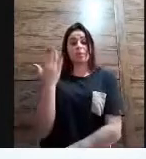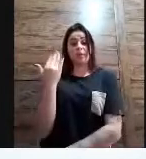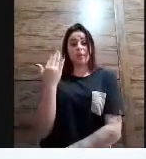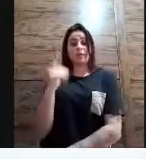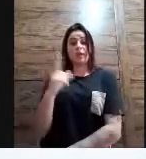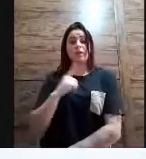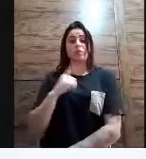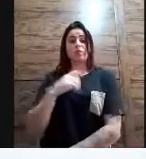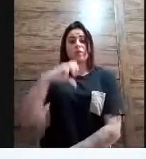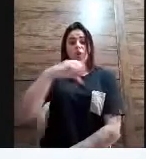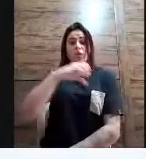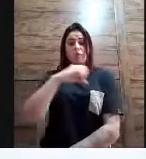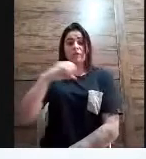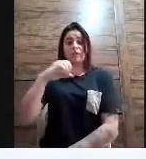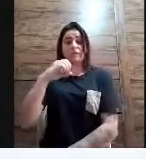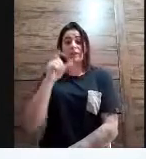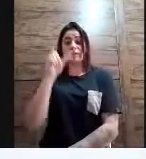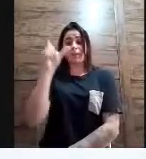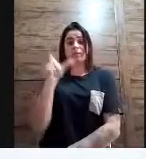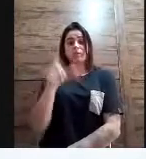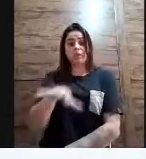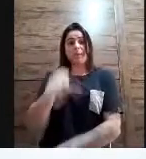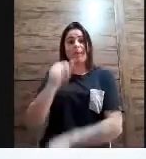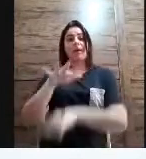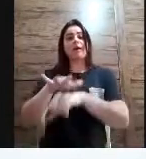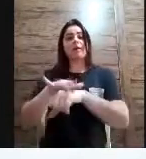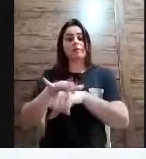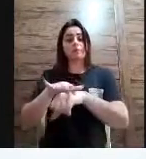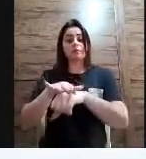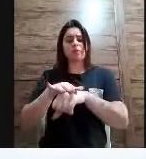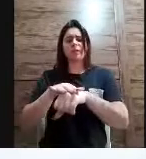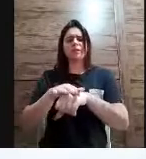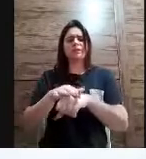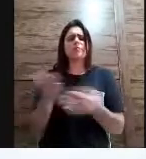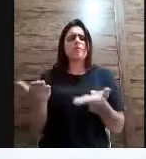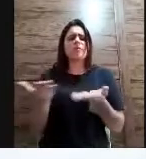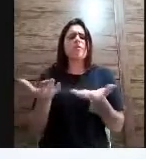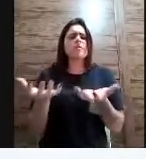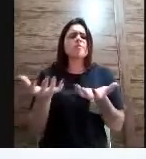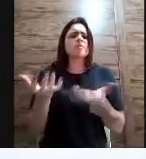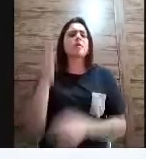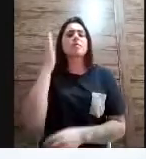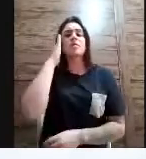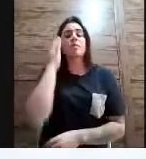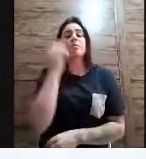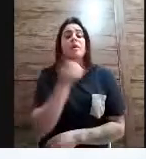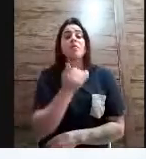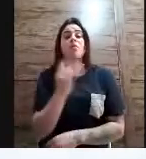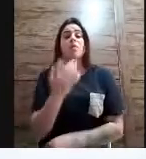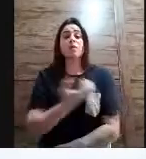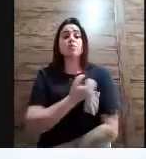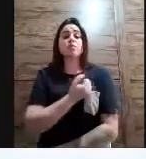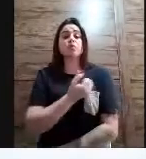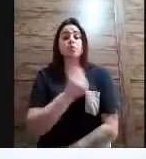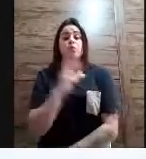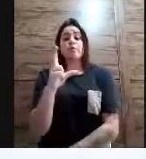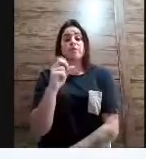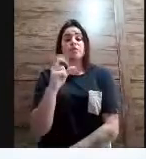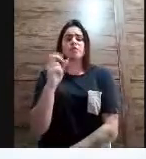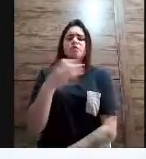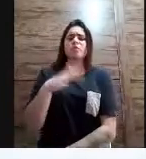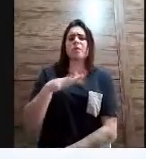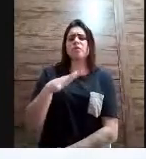sei se tem alguma coisa a mais que a senhora tem. Quantos casos ao total de AIDS no Brasil em 2020, aproximadamente,